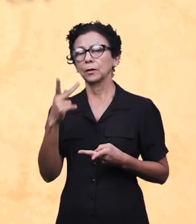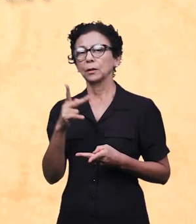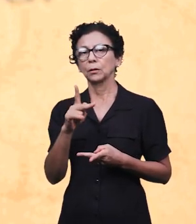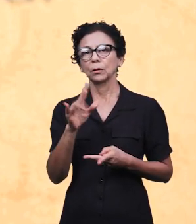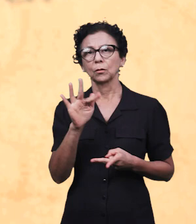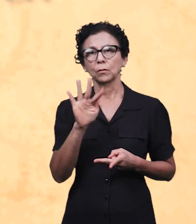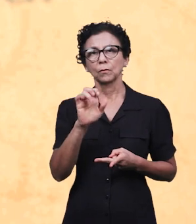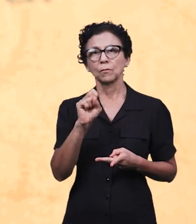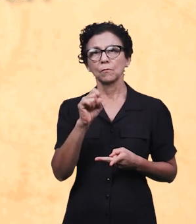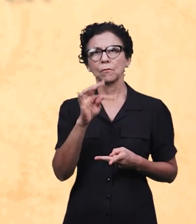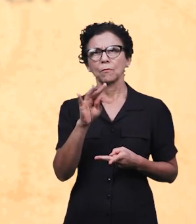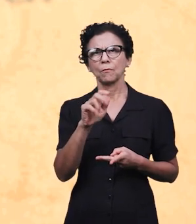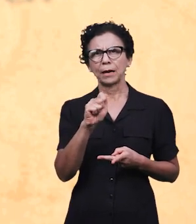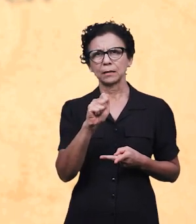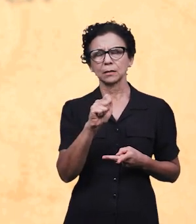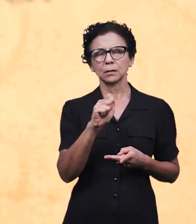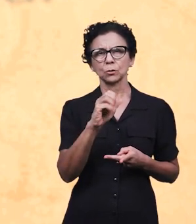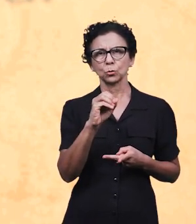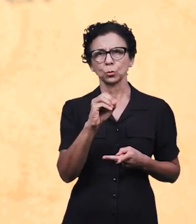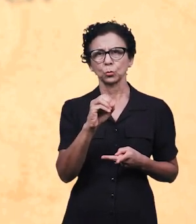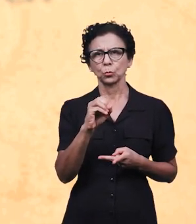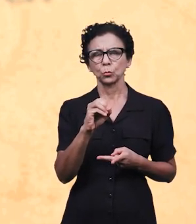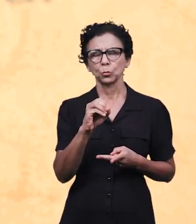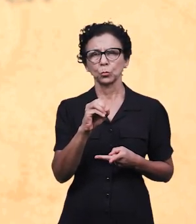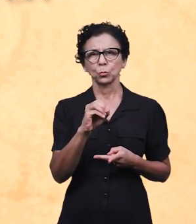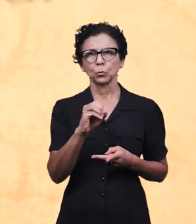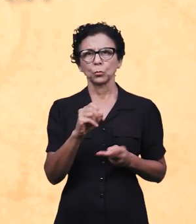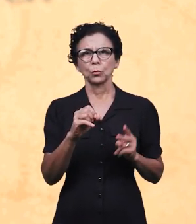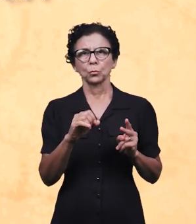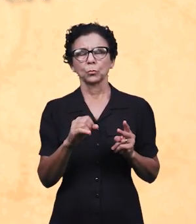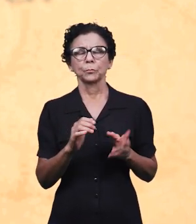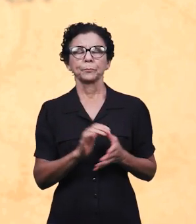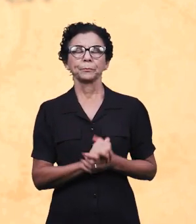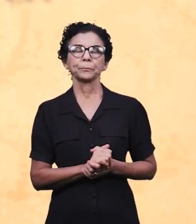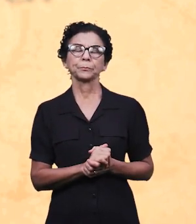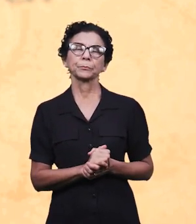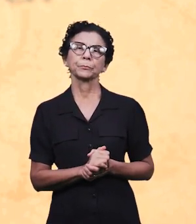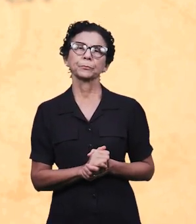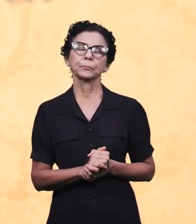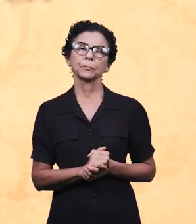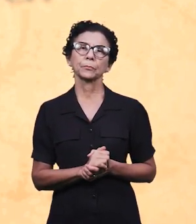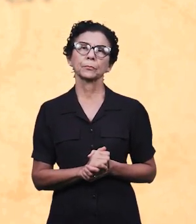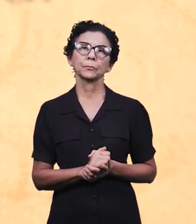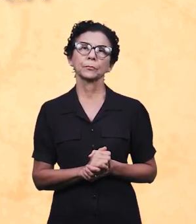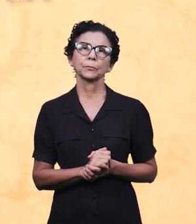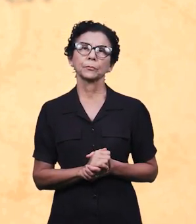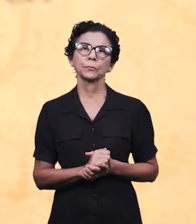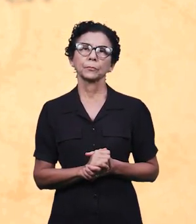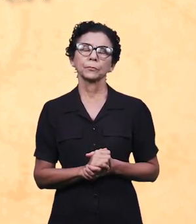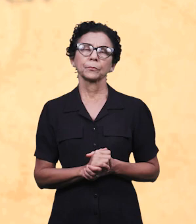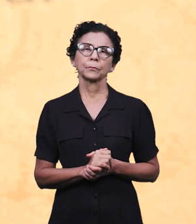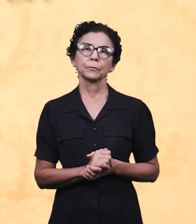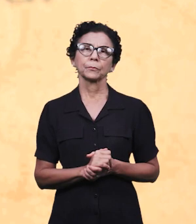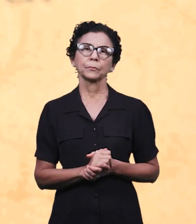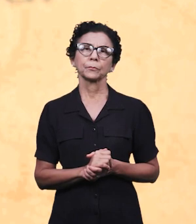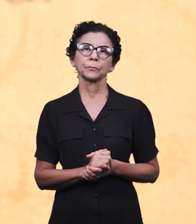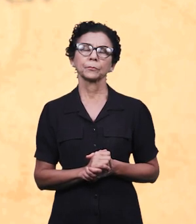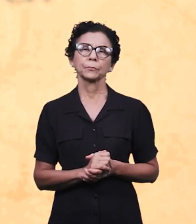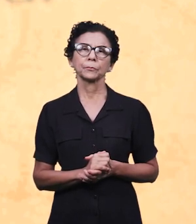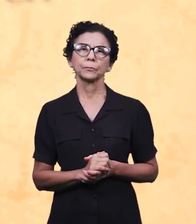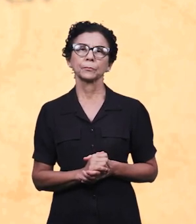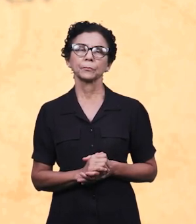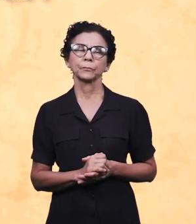Capítulo 27, verso 1, logo em sequência. Como se determinou que havíamos de navegar para